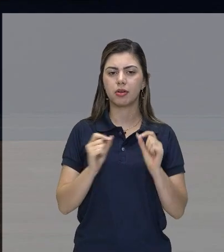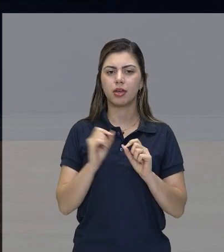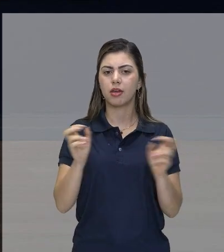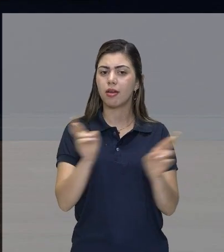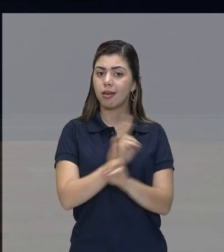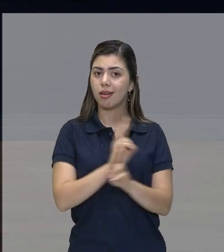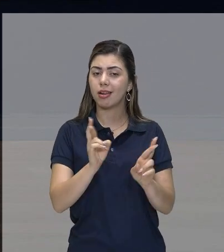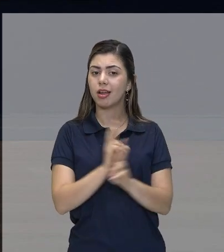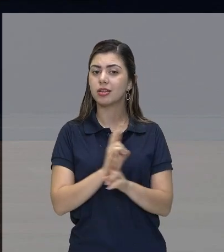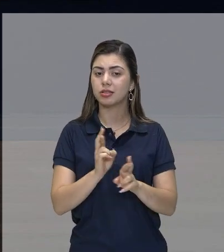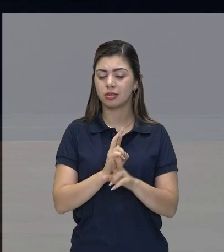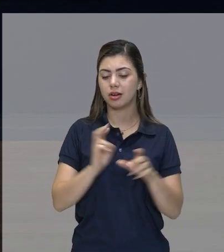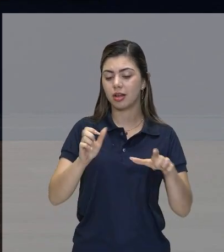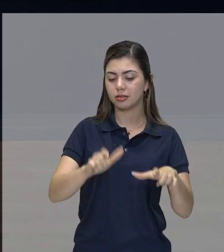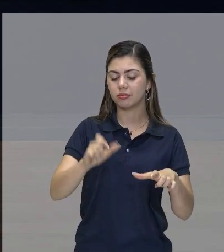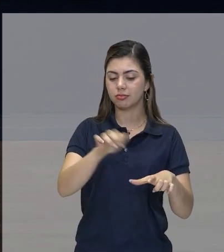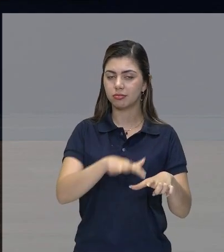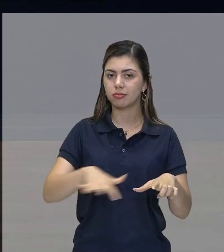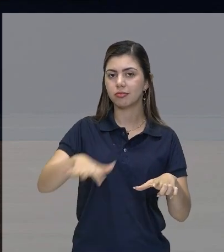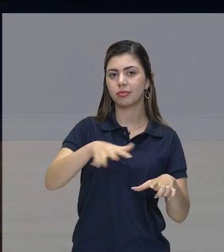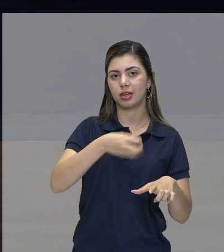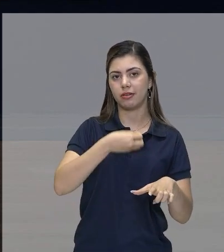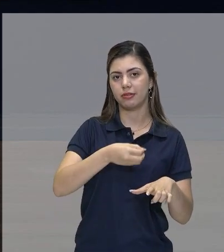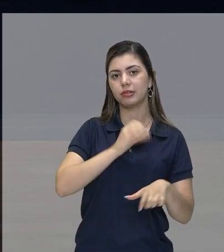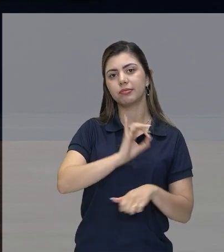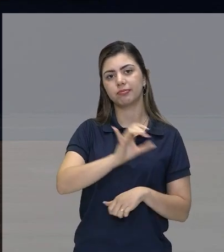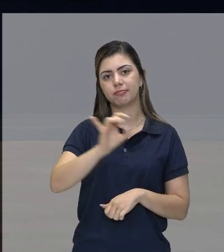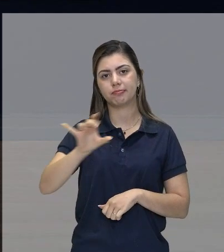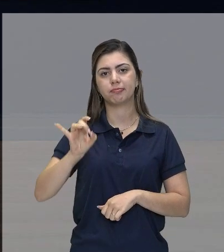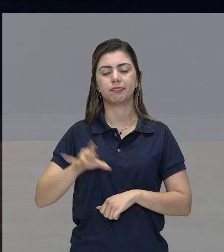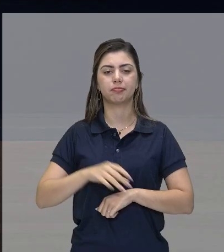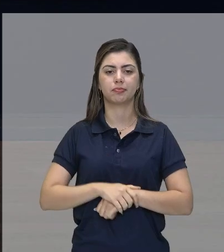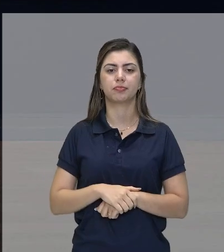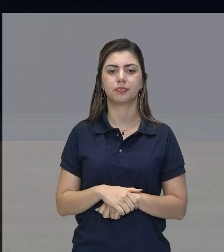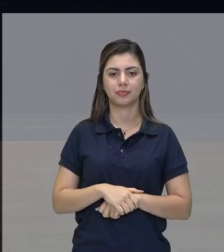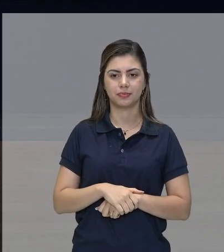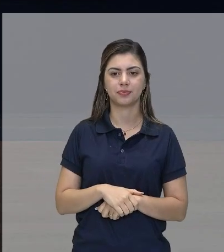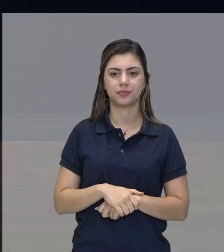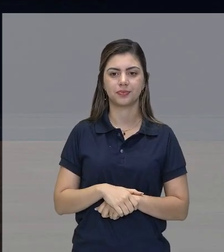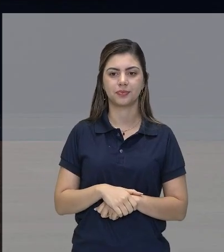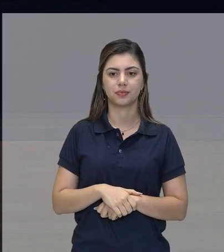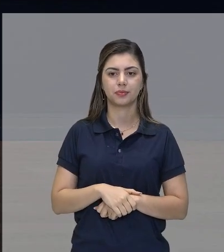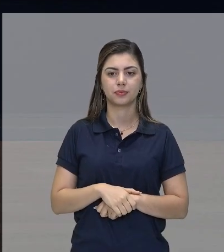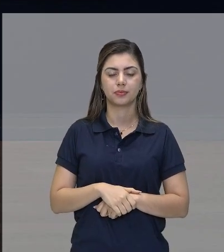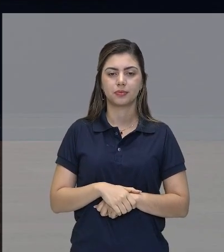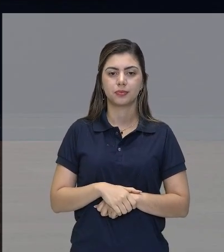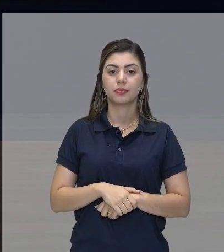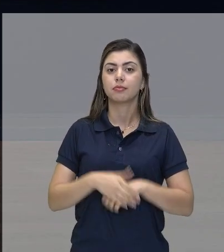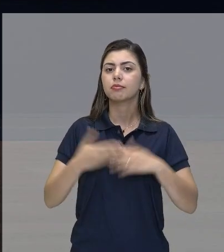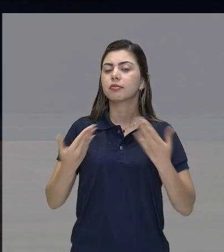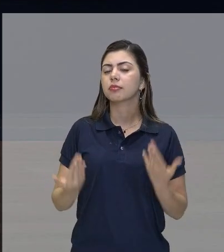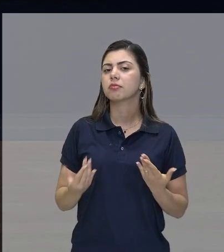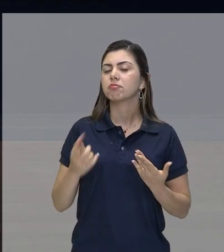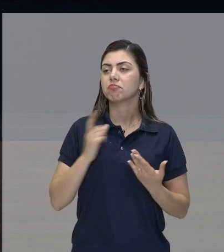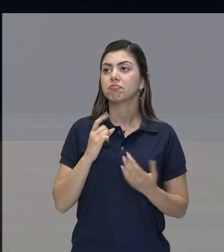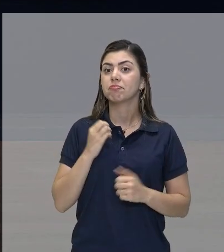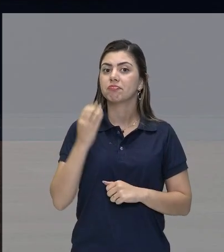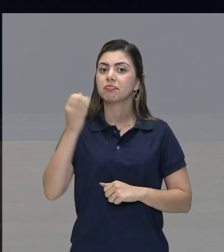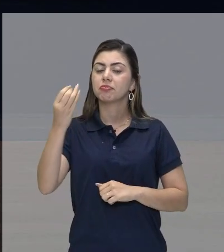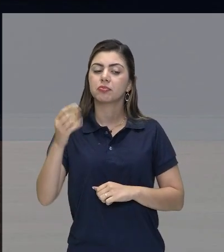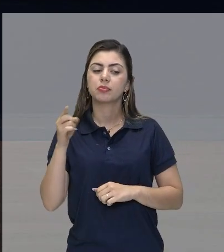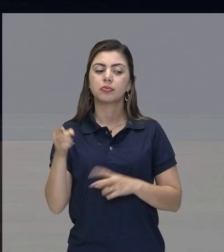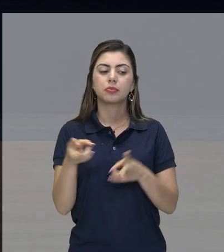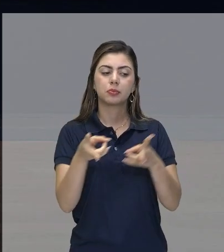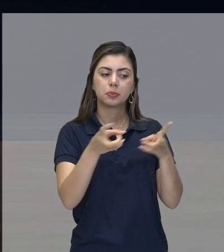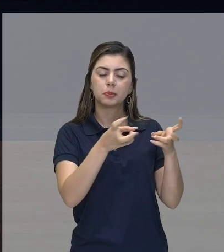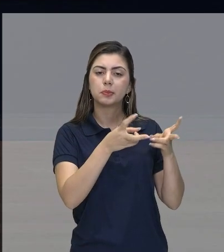relacionadas ao ambiente em que viviam, tá certo? E aí, né, qual foi o impacto dessa viagem? As